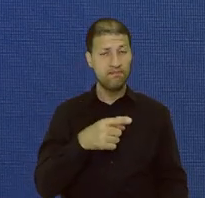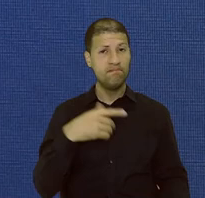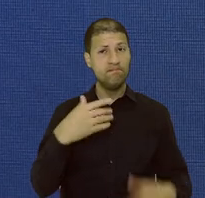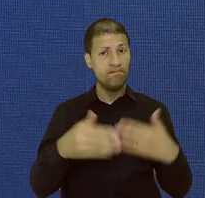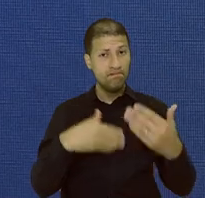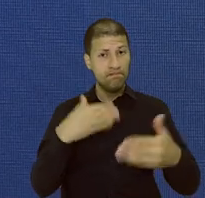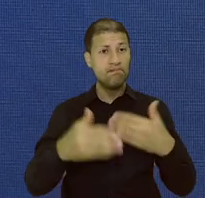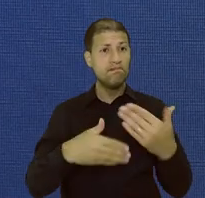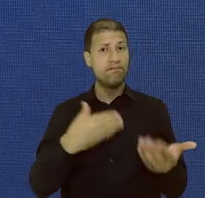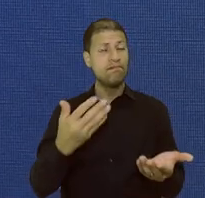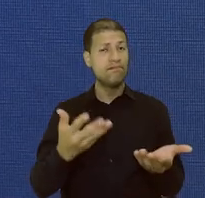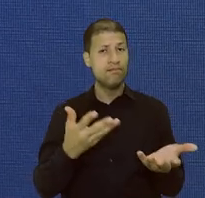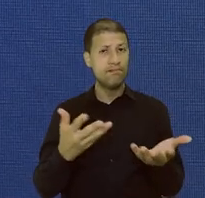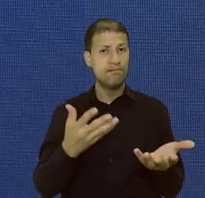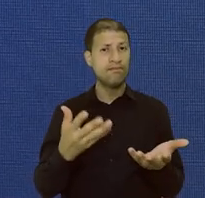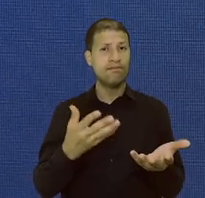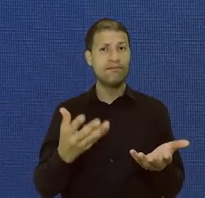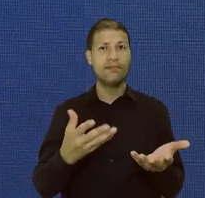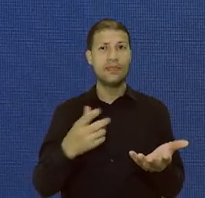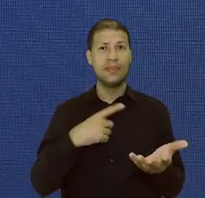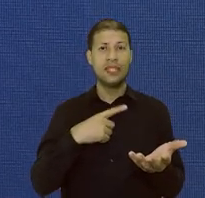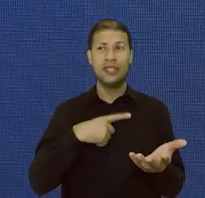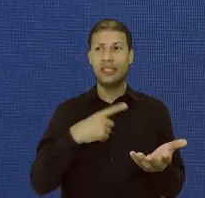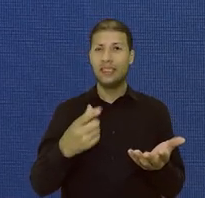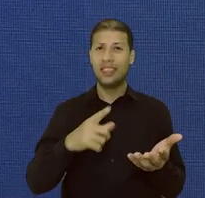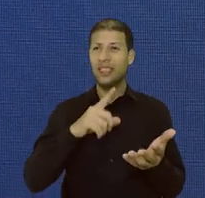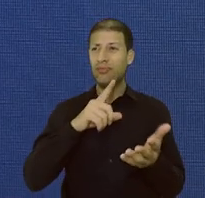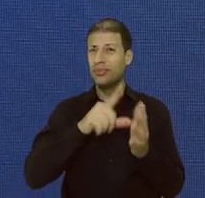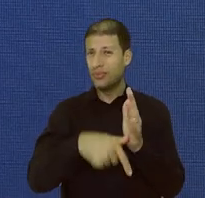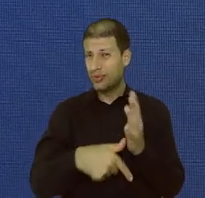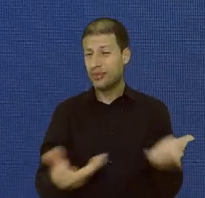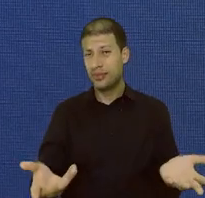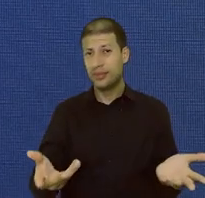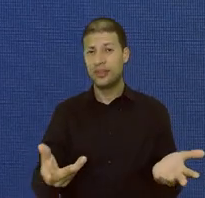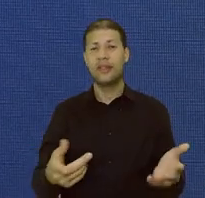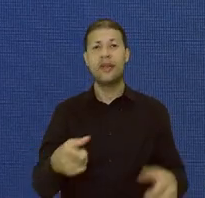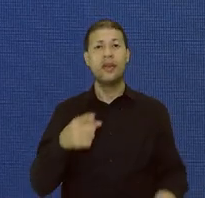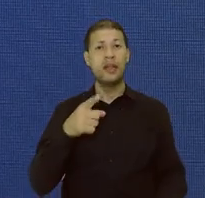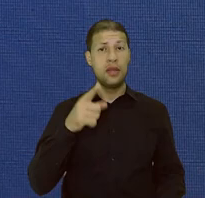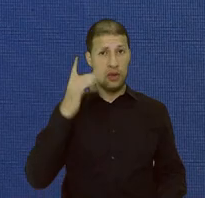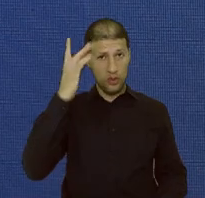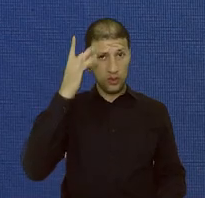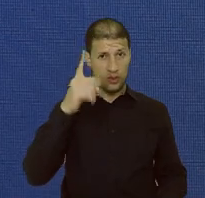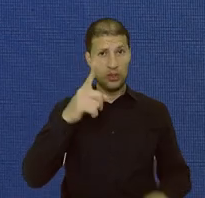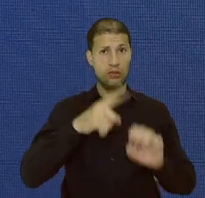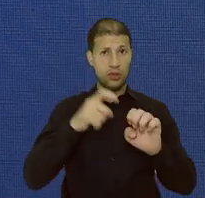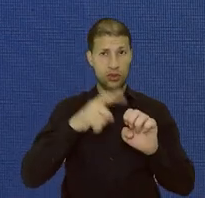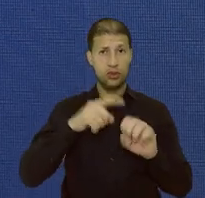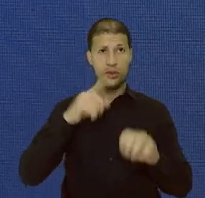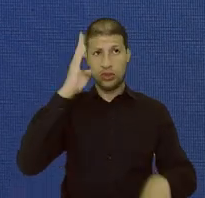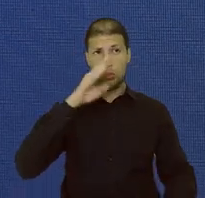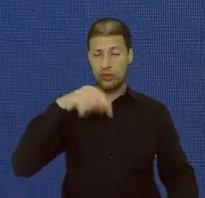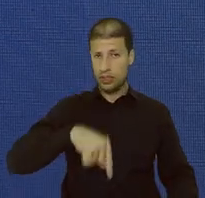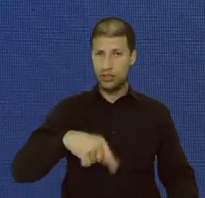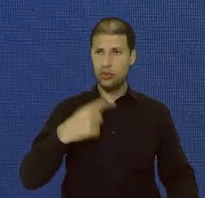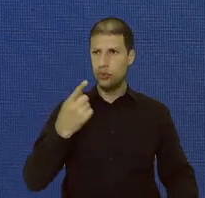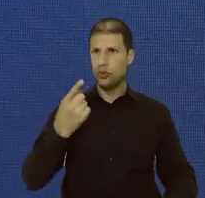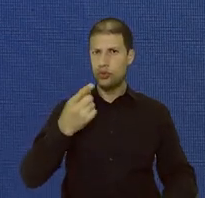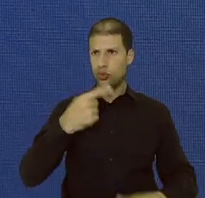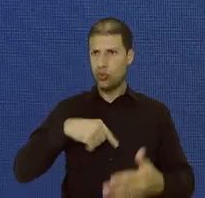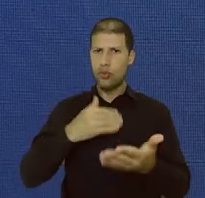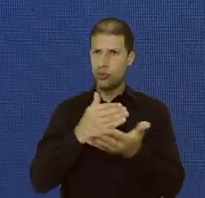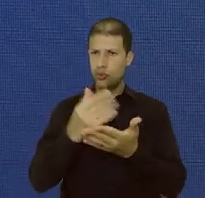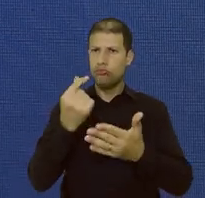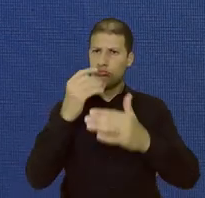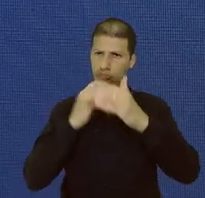não é meio da União assim nesse sentido Então acho que o empreendedor brasileiro desde que a gente começou a investir ele melhorou muito nesse sentido